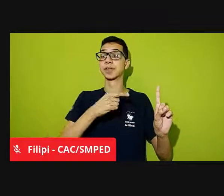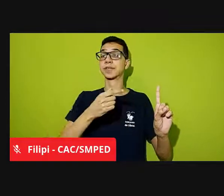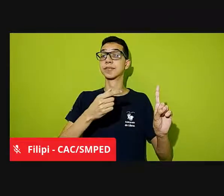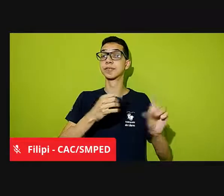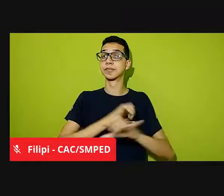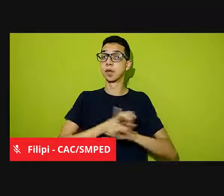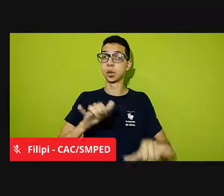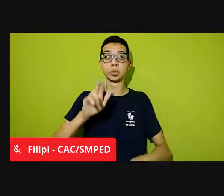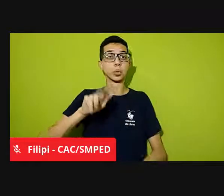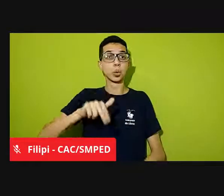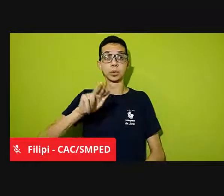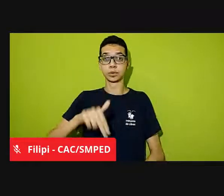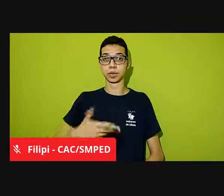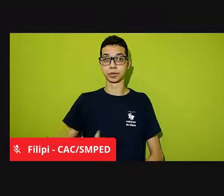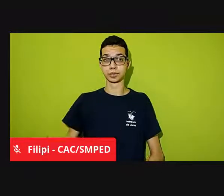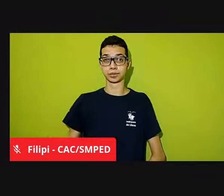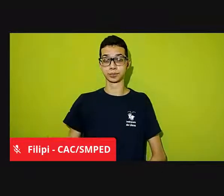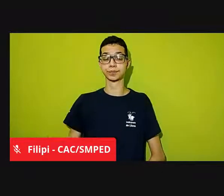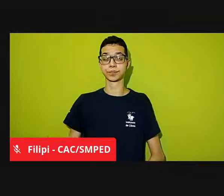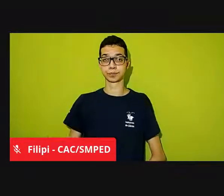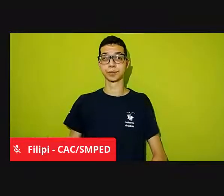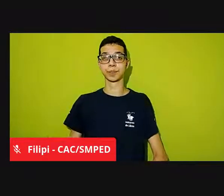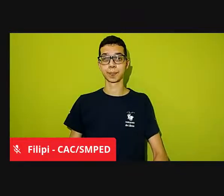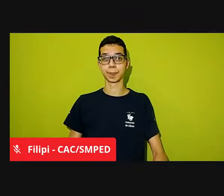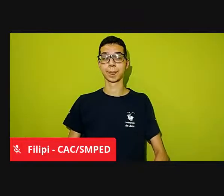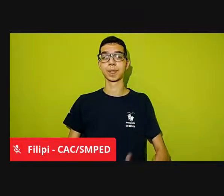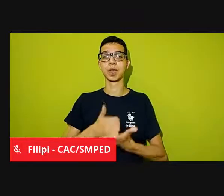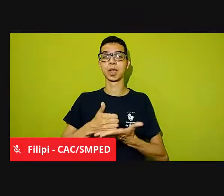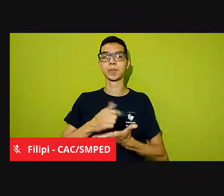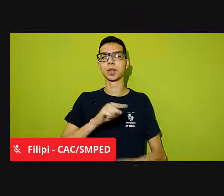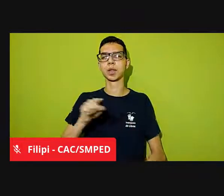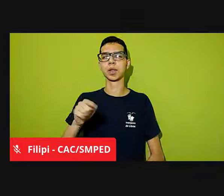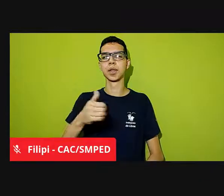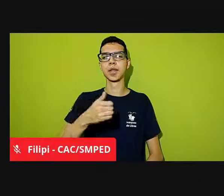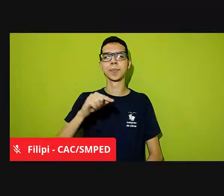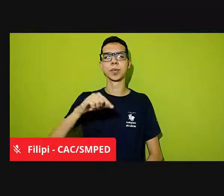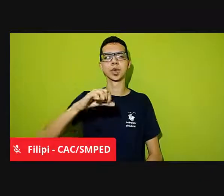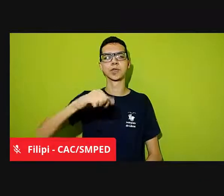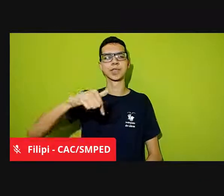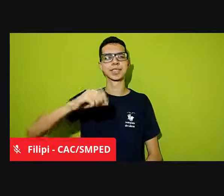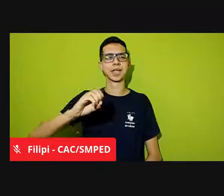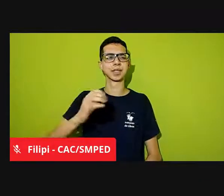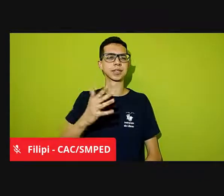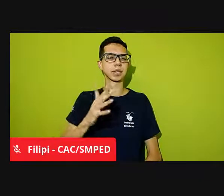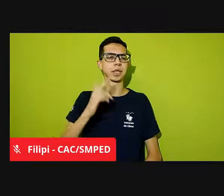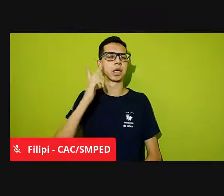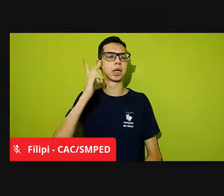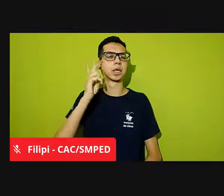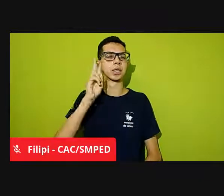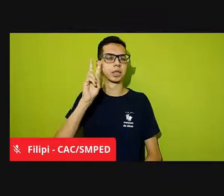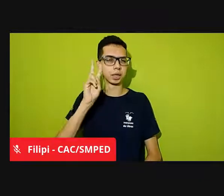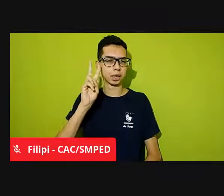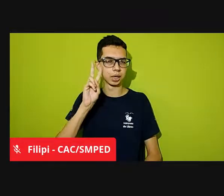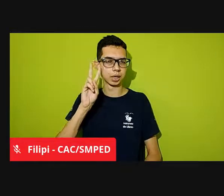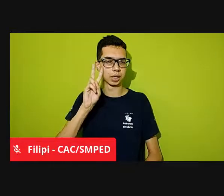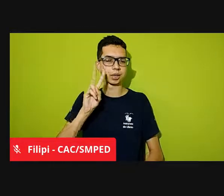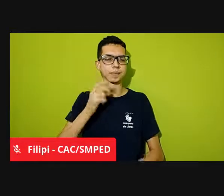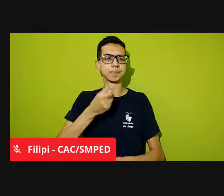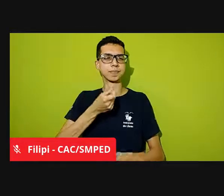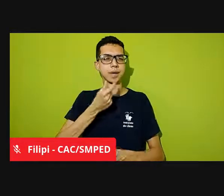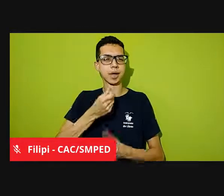talidomida, né, que é uma medicação. Quem é aí dos anos 70 e 80 talvez se lembre dessa